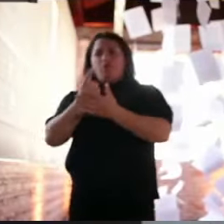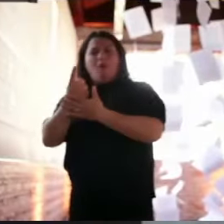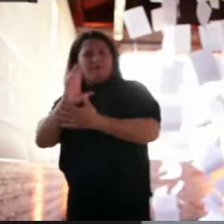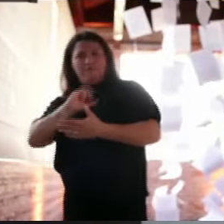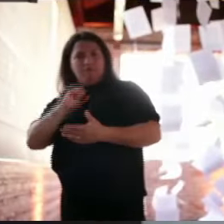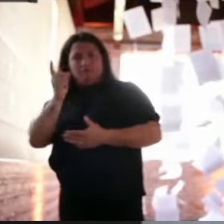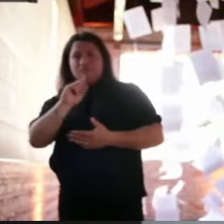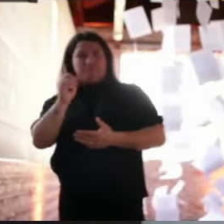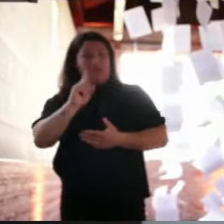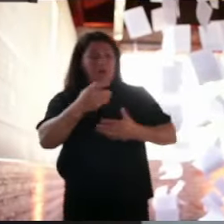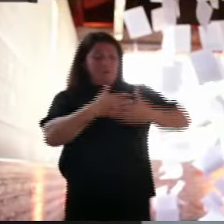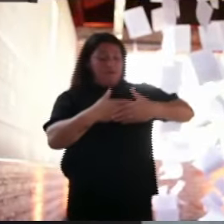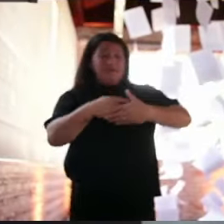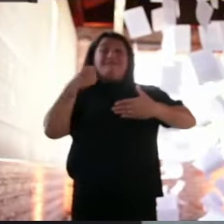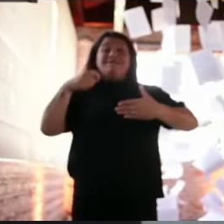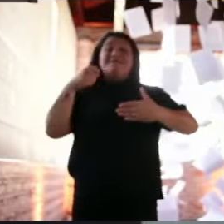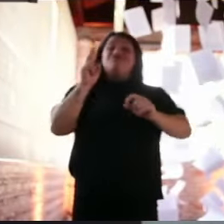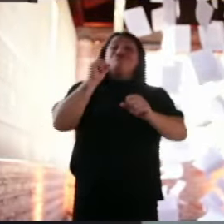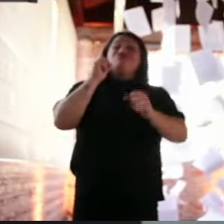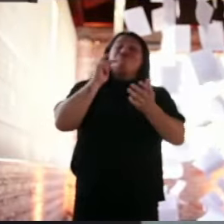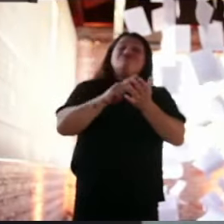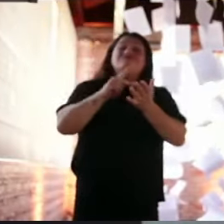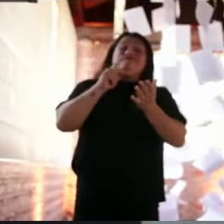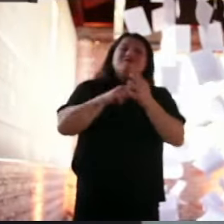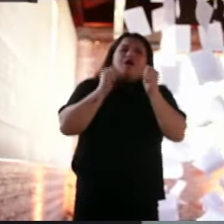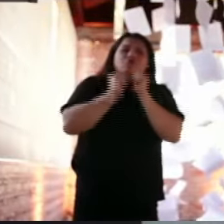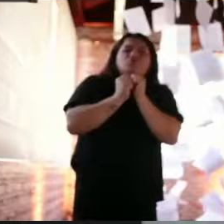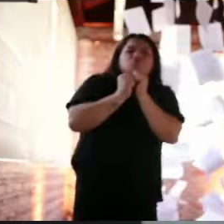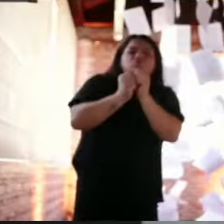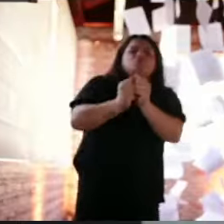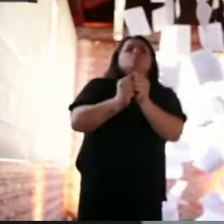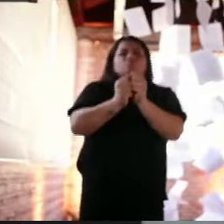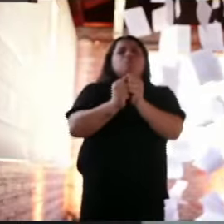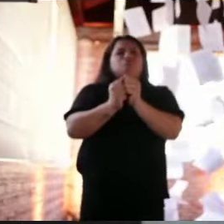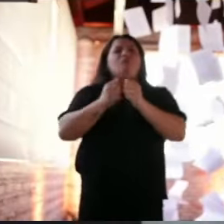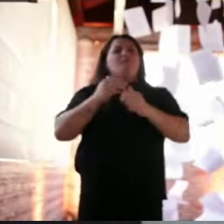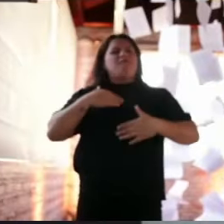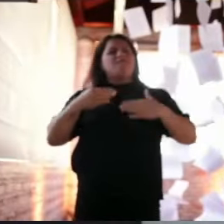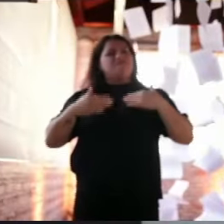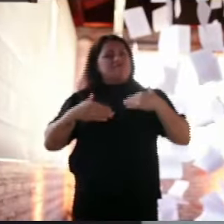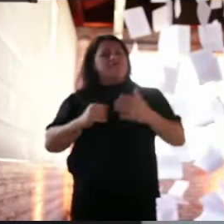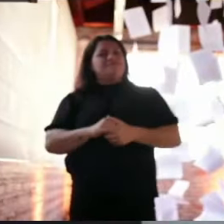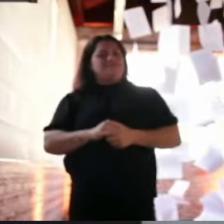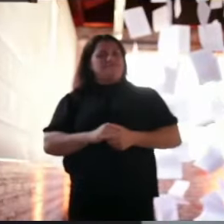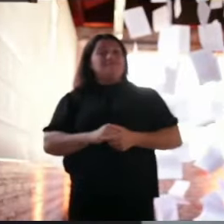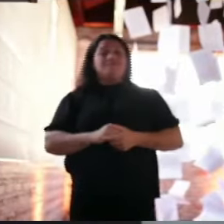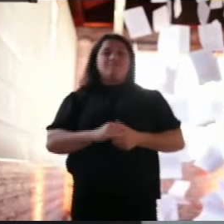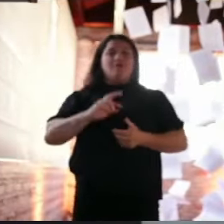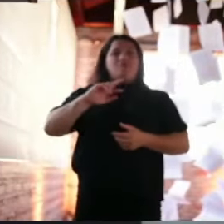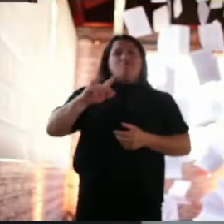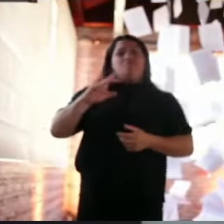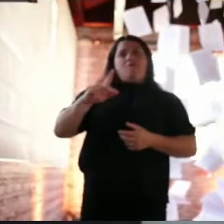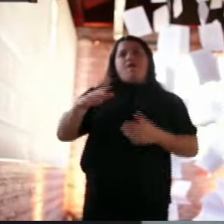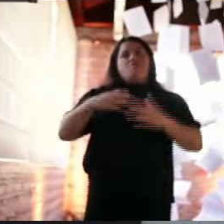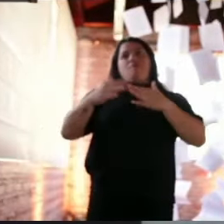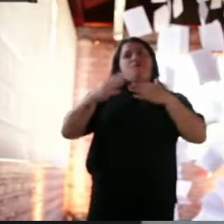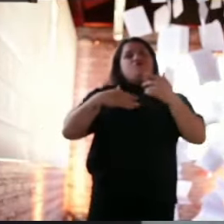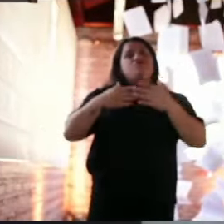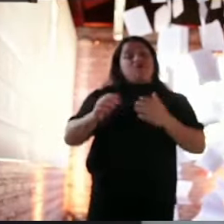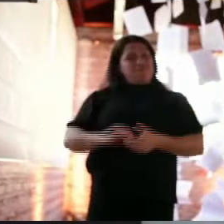diziam os Beatles o bebê precisa realmente que a gente esteja lá fisicamente para ele de uma forma desejante não é uma forma qualquer